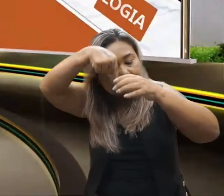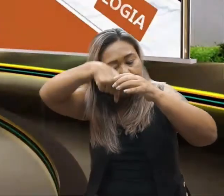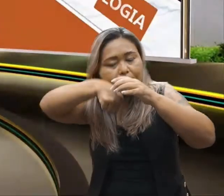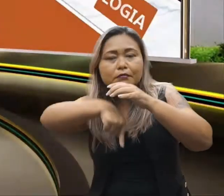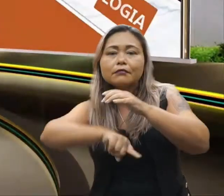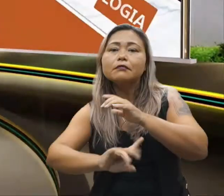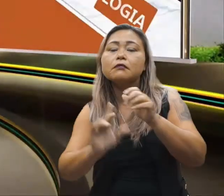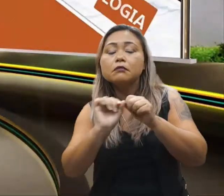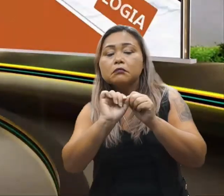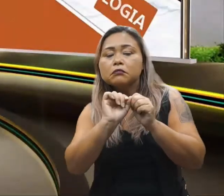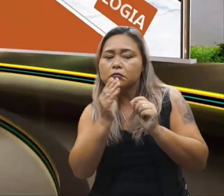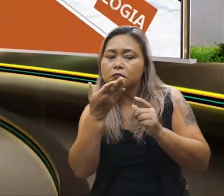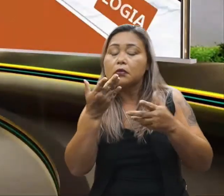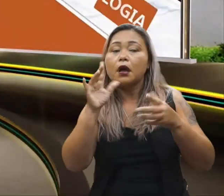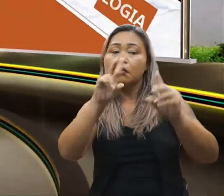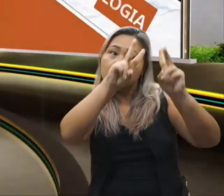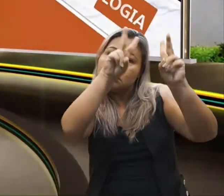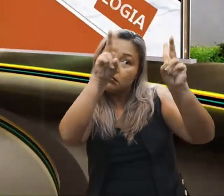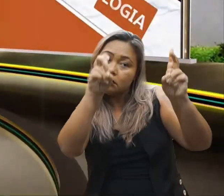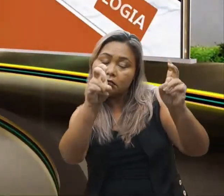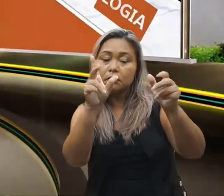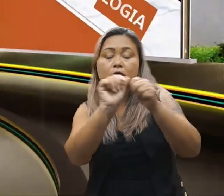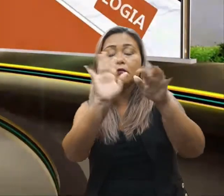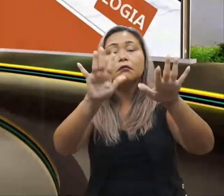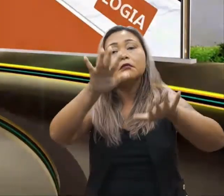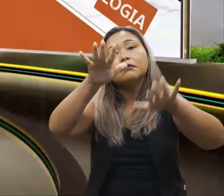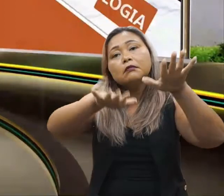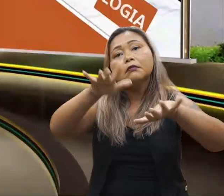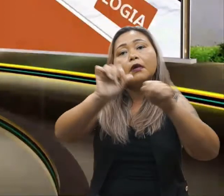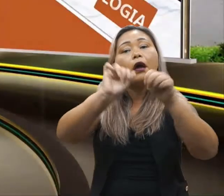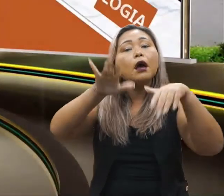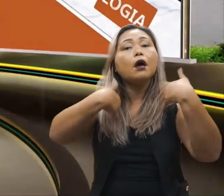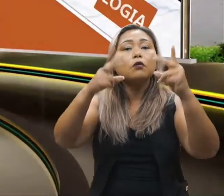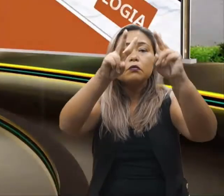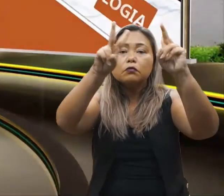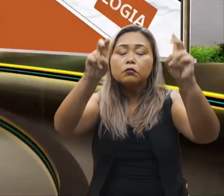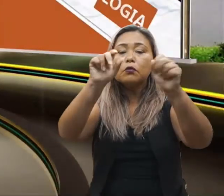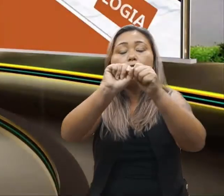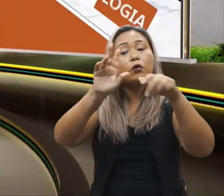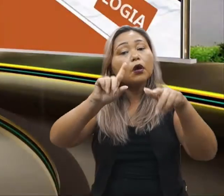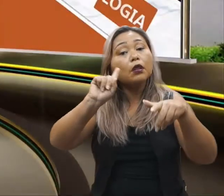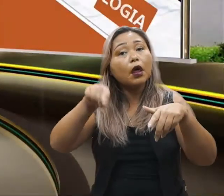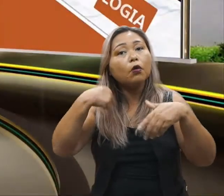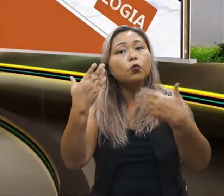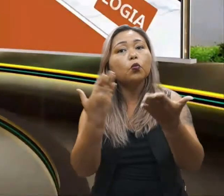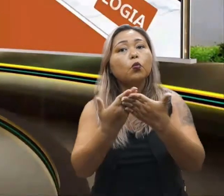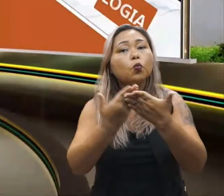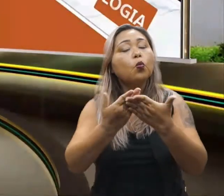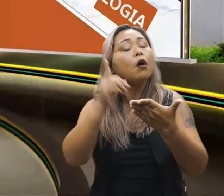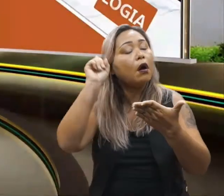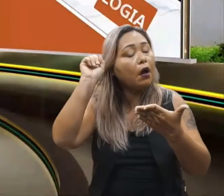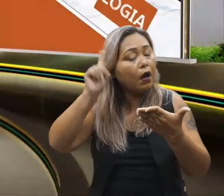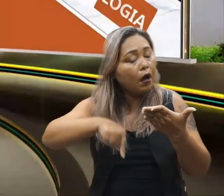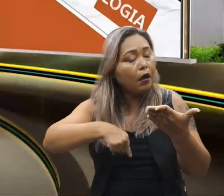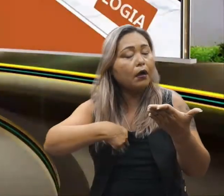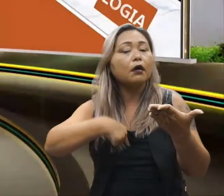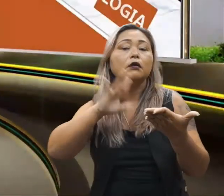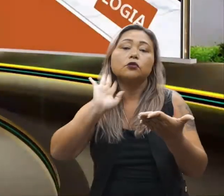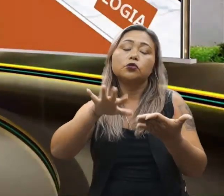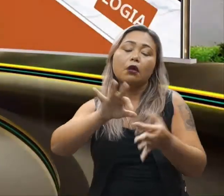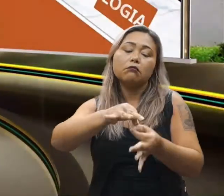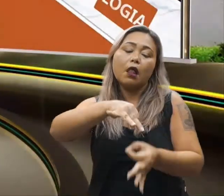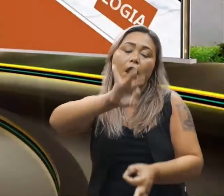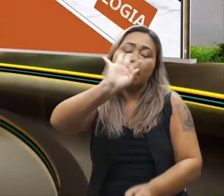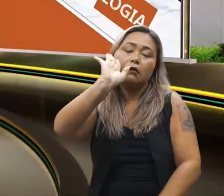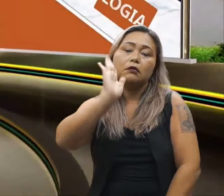em alguns temas. E hoje o assunto da nossa aula é um assunto muito falado. Inclusive, assim, está